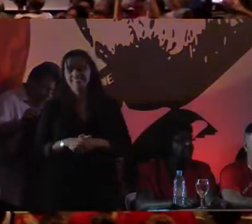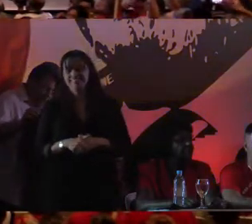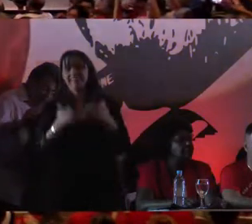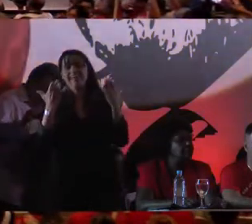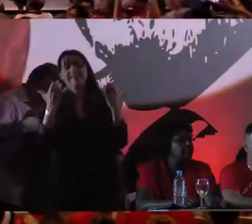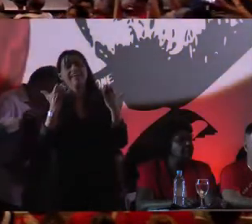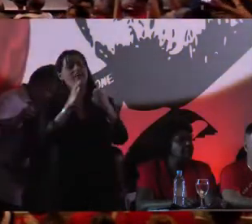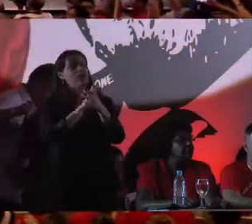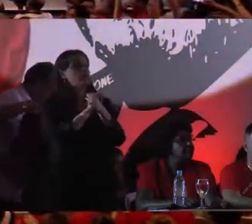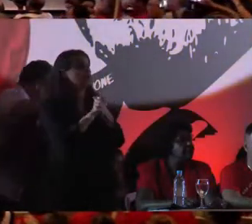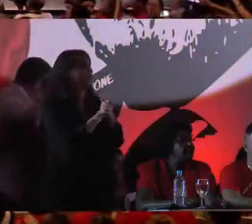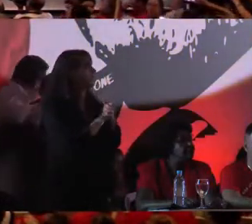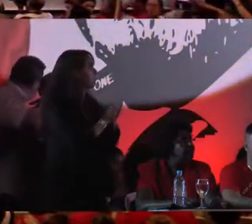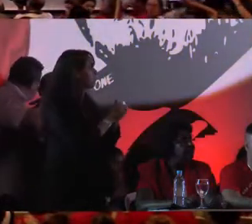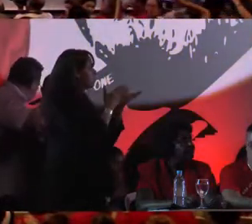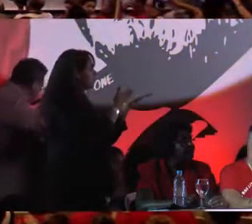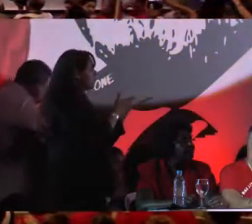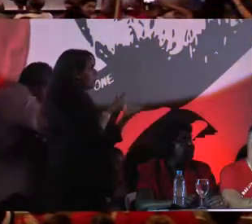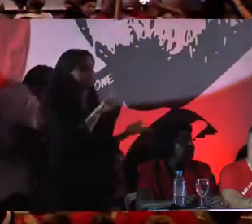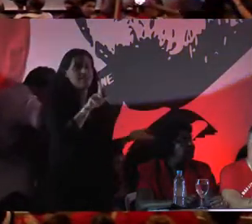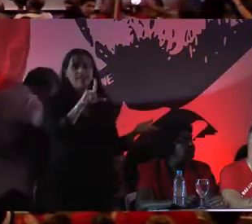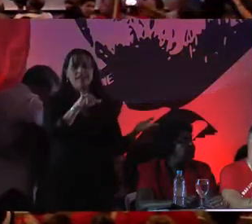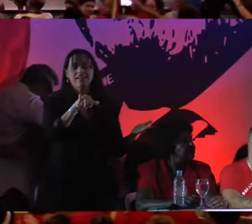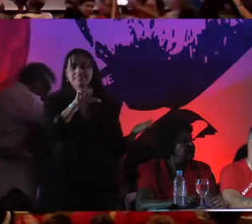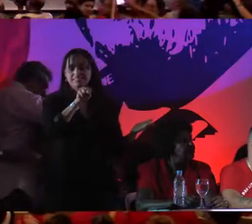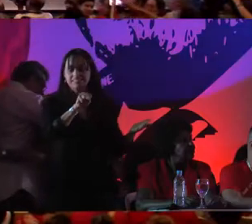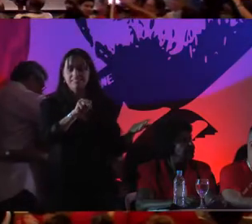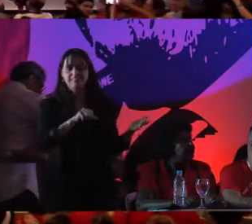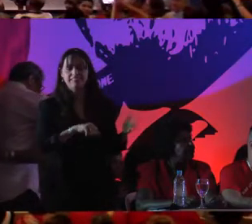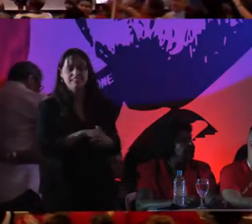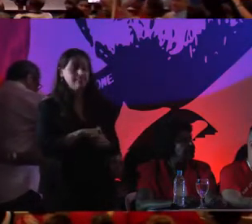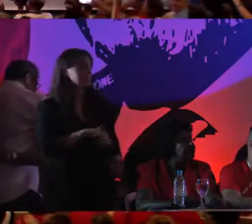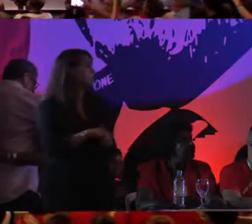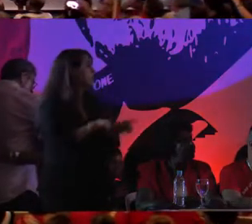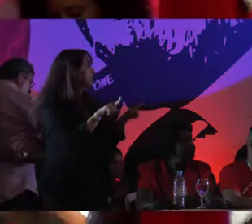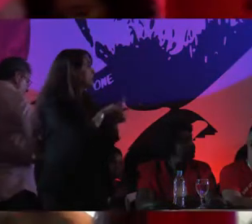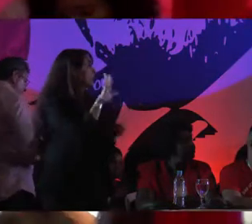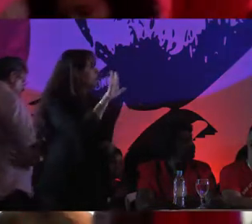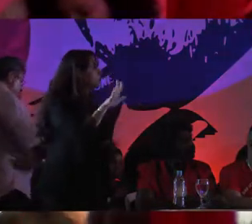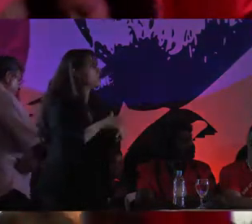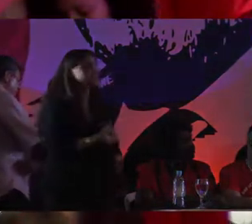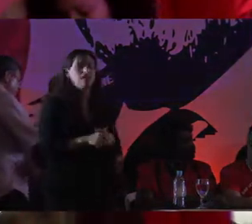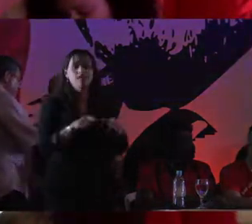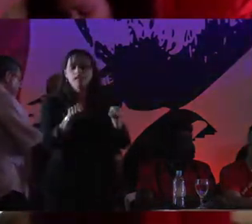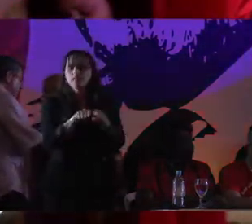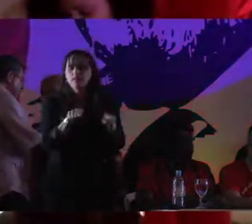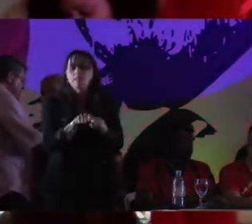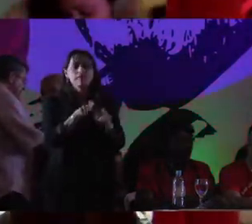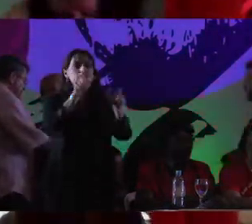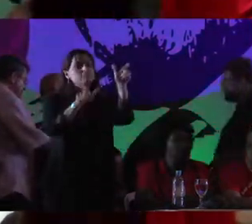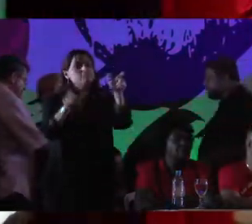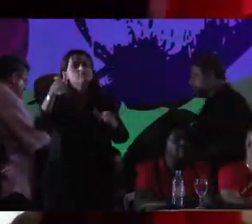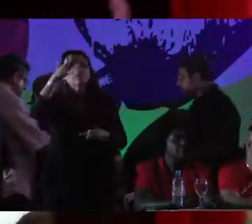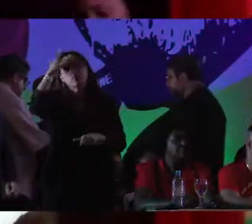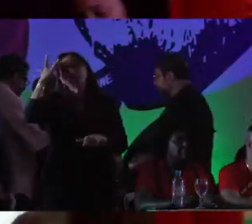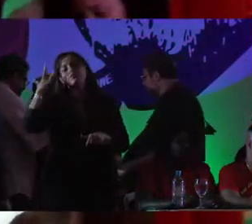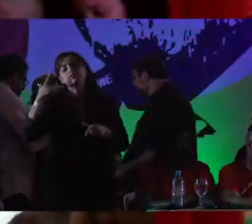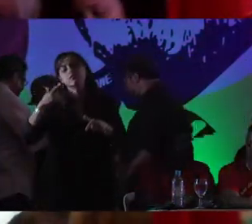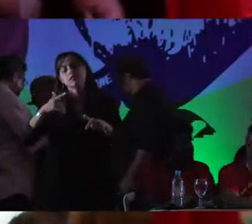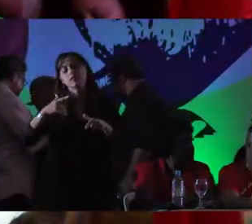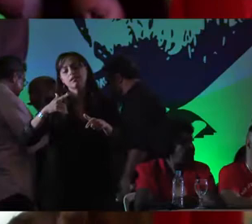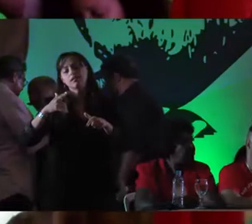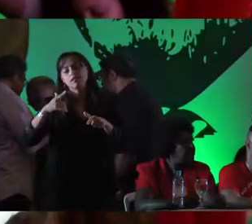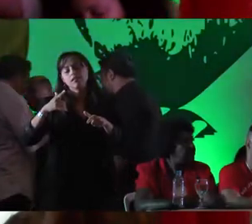Quero cumprimentar a presidenta Gleisi, o presidente Lula, a todos os companheiros e militantes do Partido